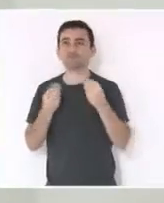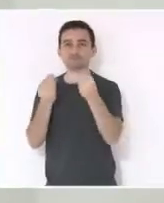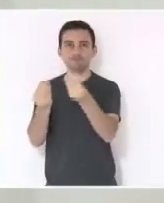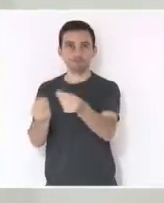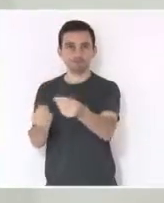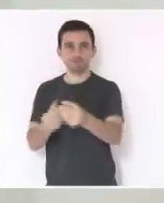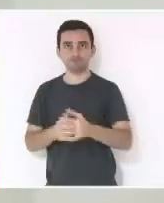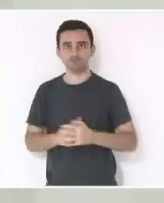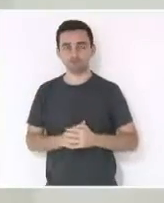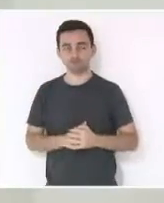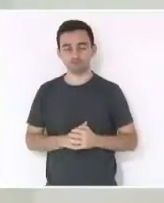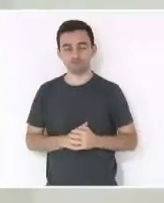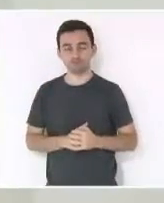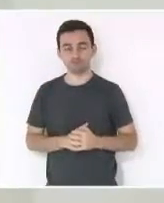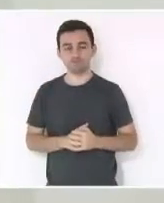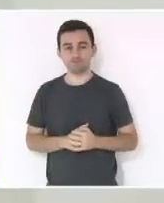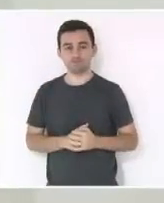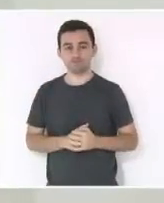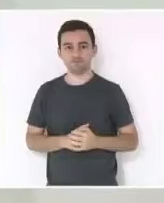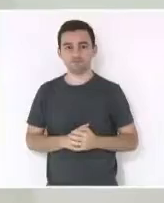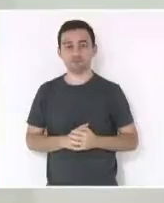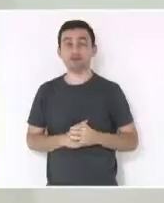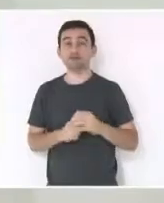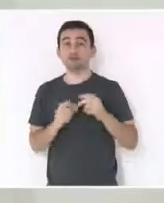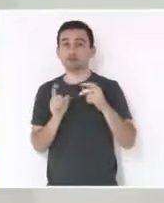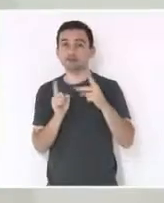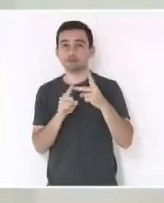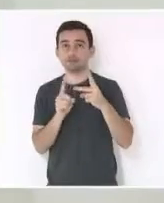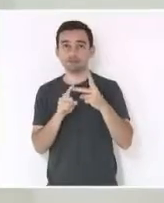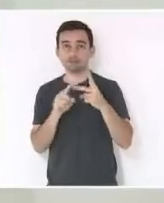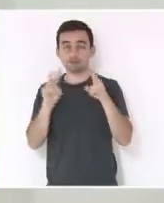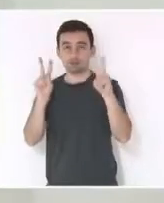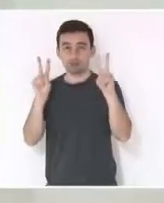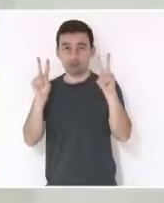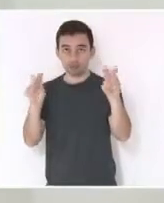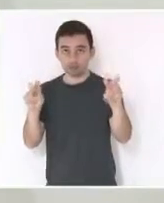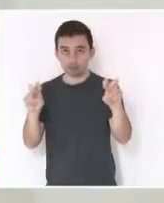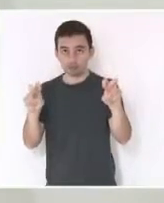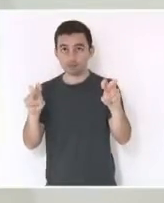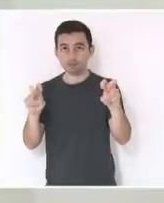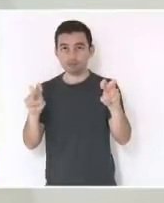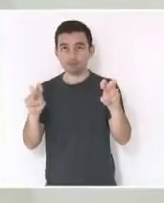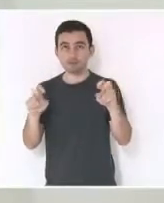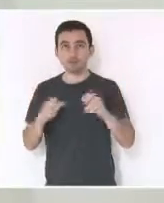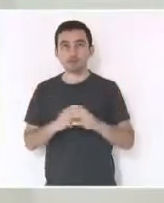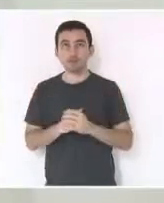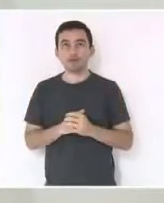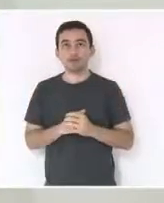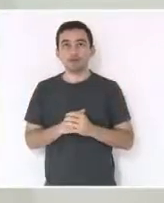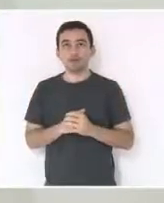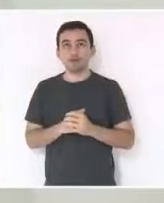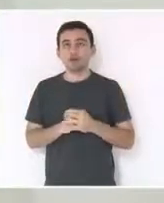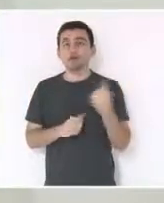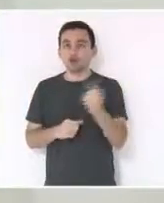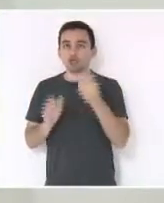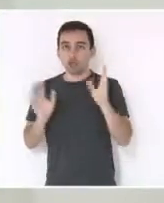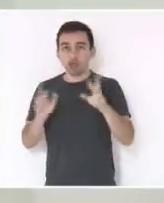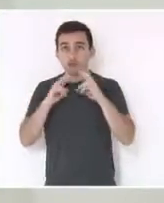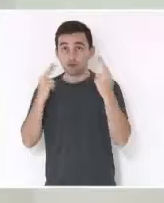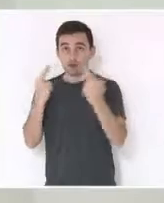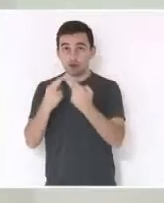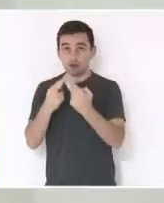catarinense segundo assunto deputado o silvio greve nós marcamos uma audiência pública em joinville